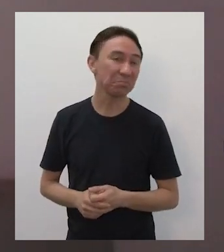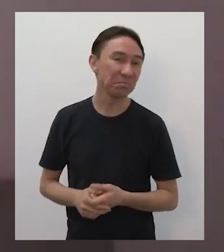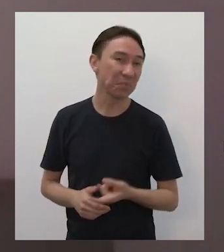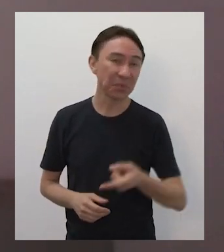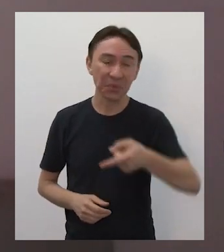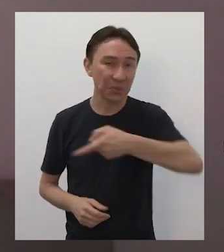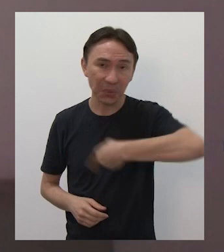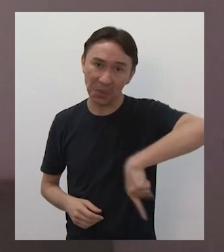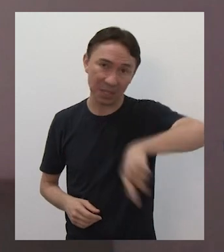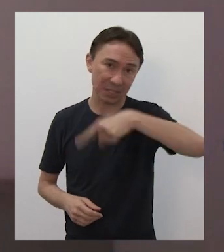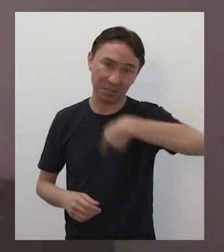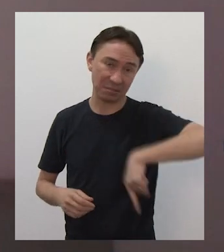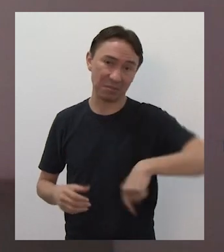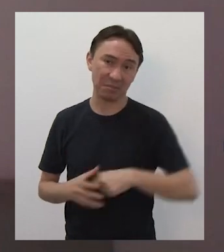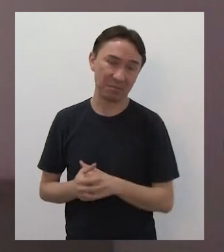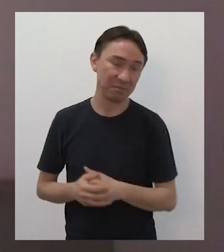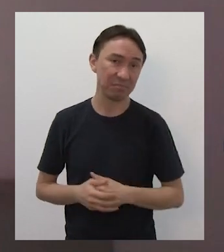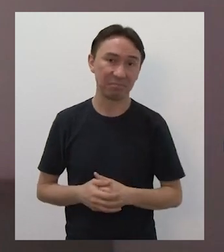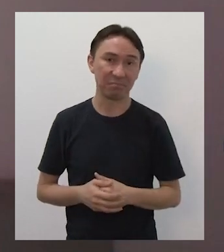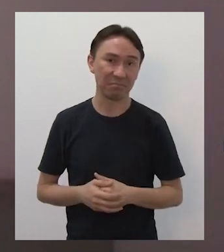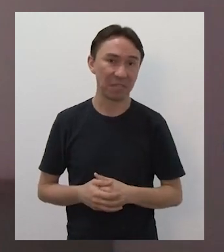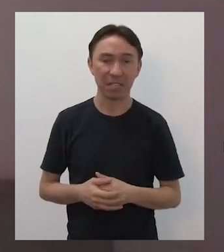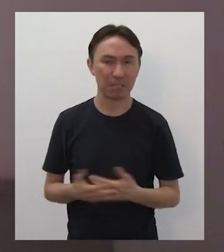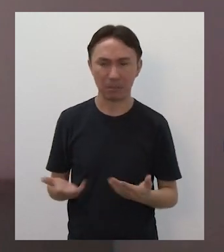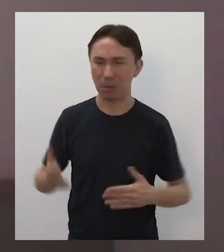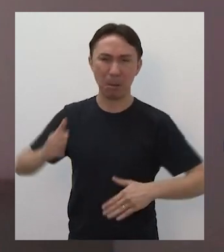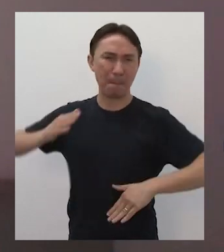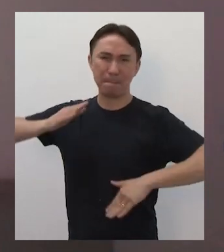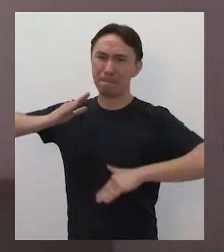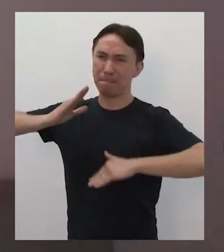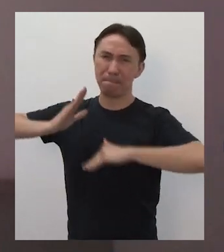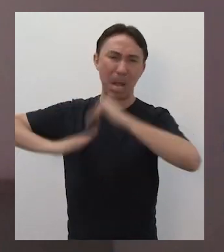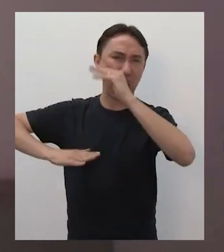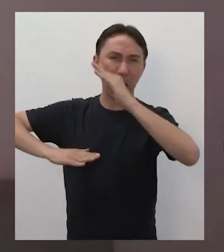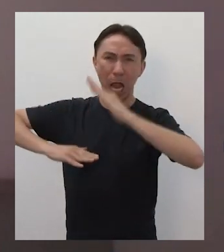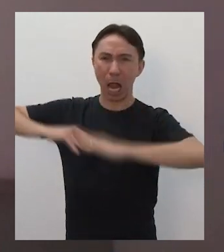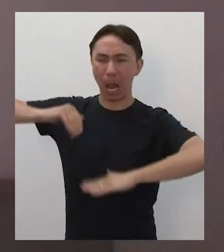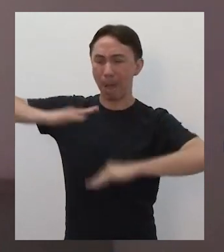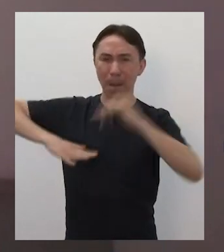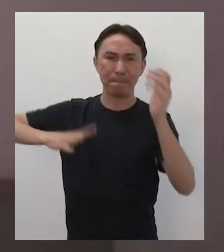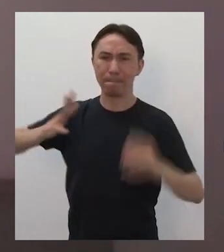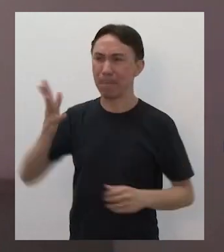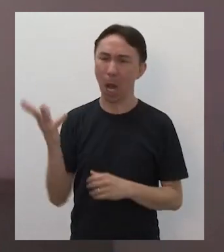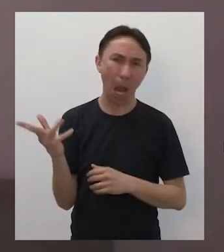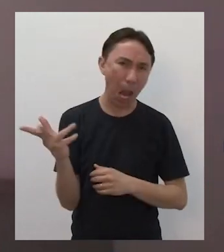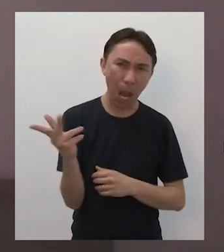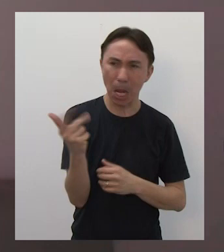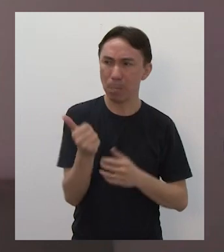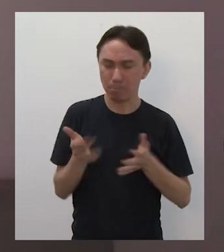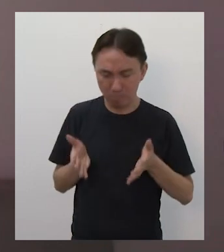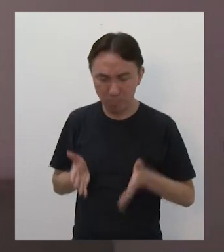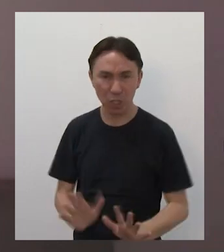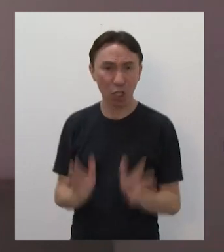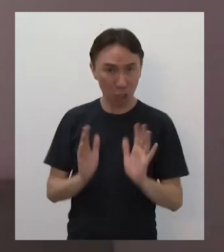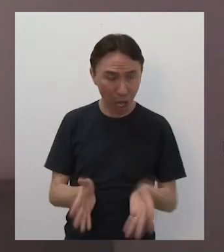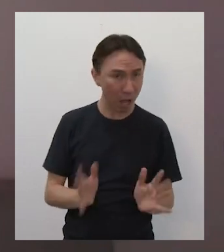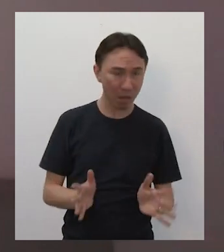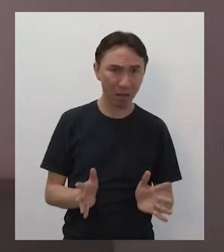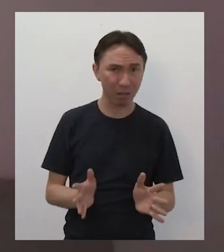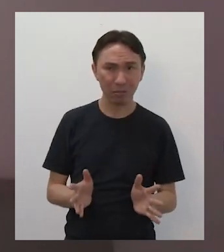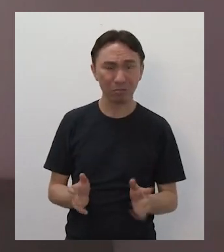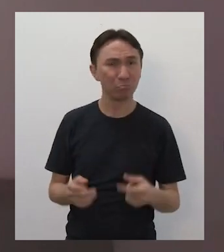ter alguma habilidade, ter nascido com alguma habilidade, a gente não precisa, a gente